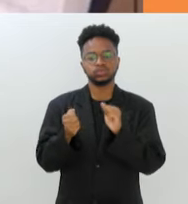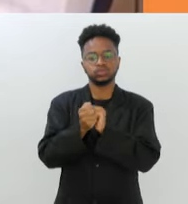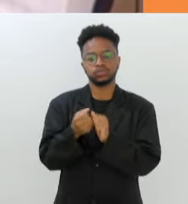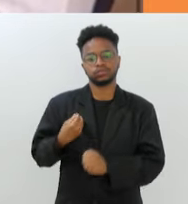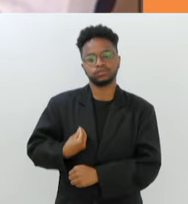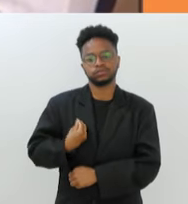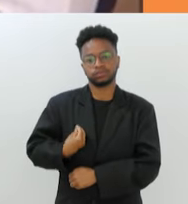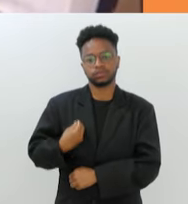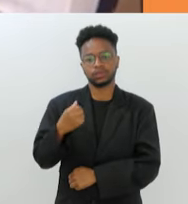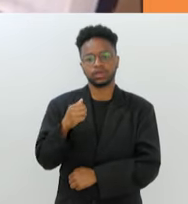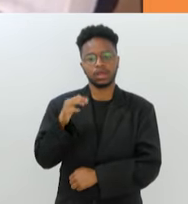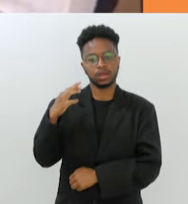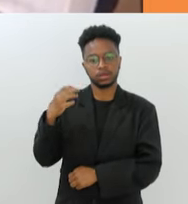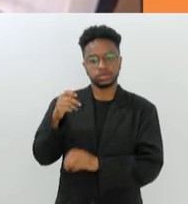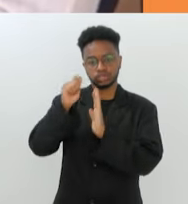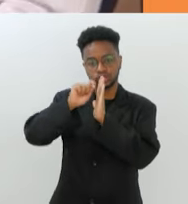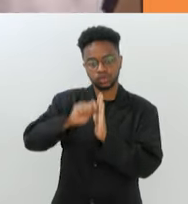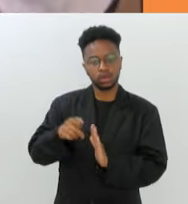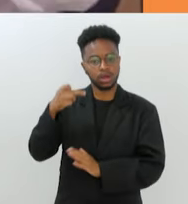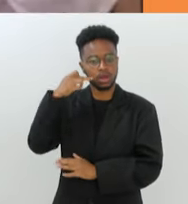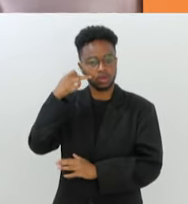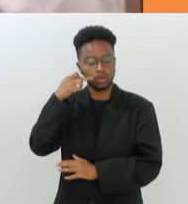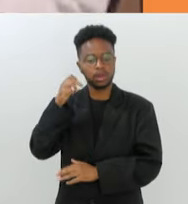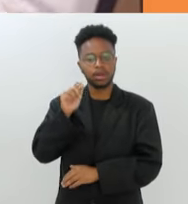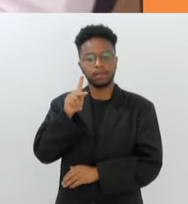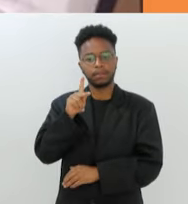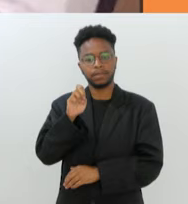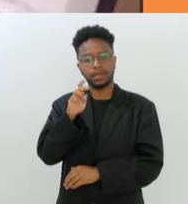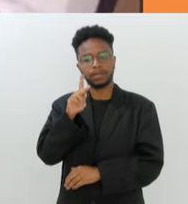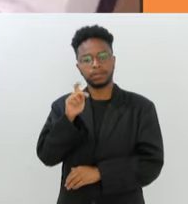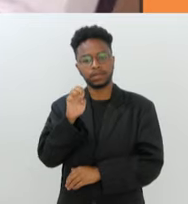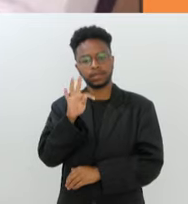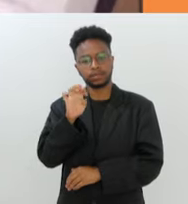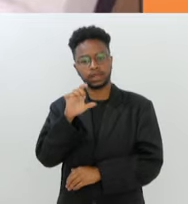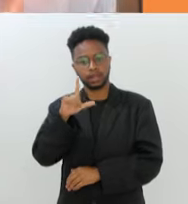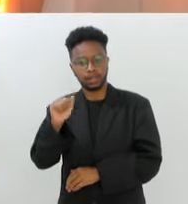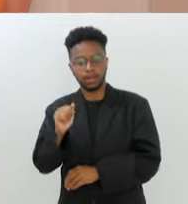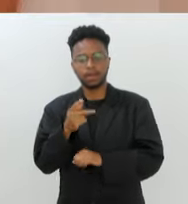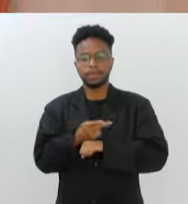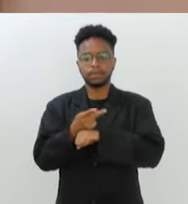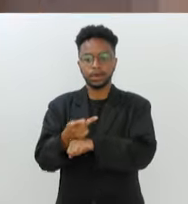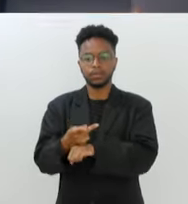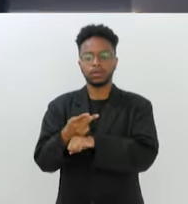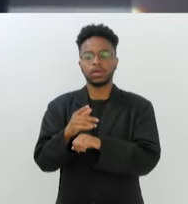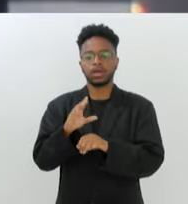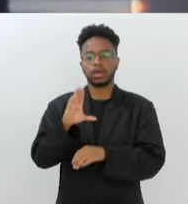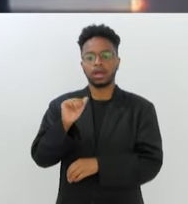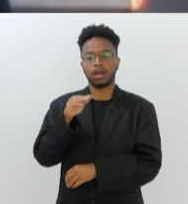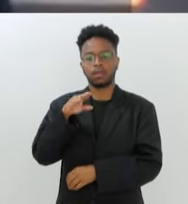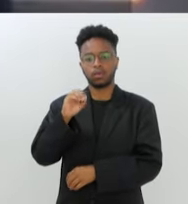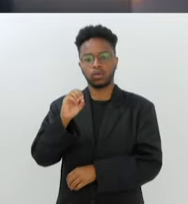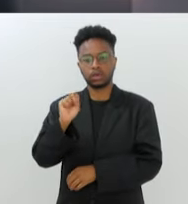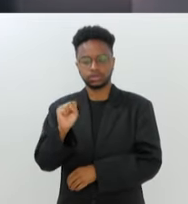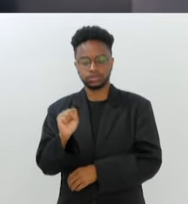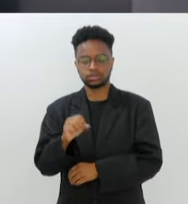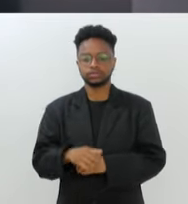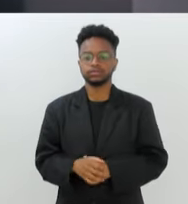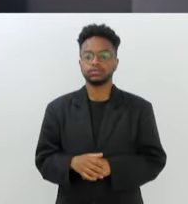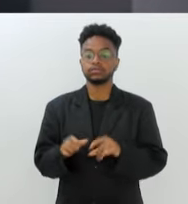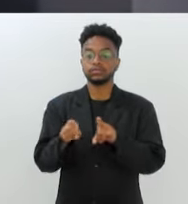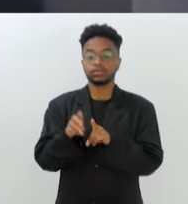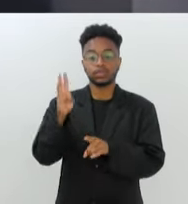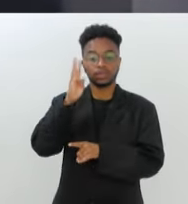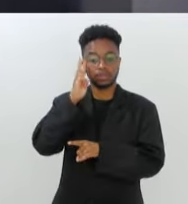do escritor angolano Pepe Tela, prêmio Camões de 1997. Termina nesta terça